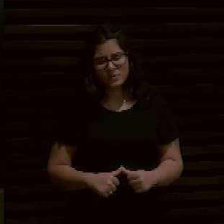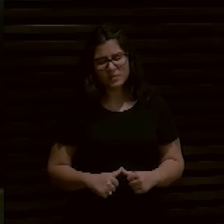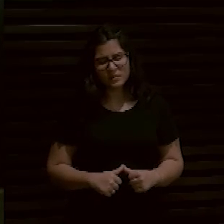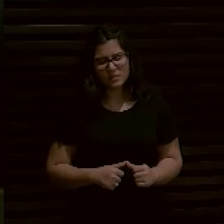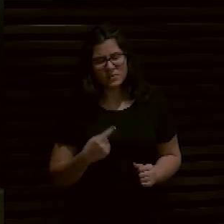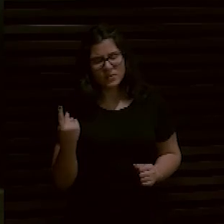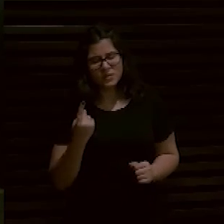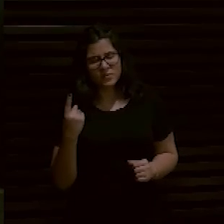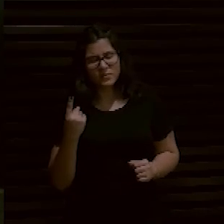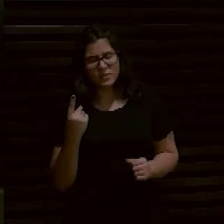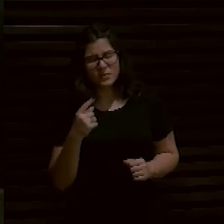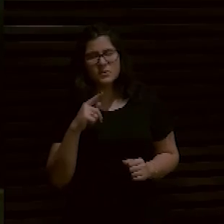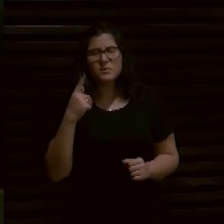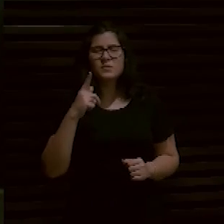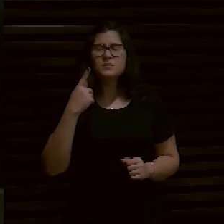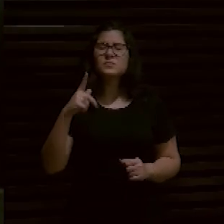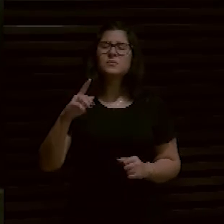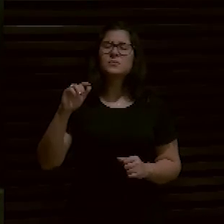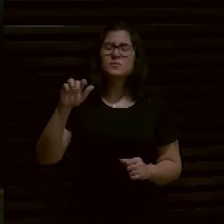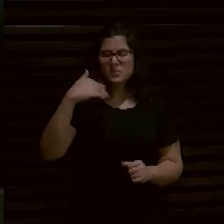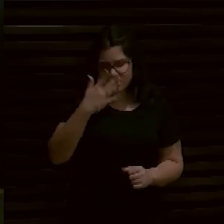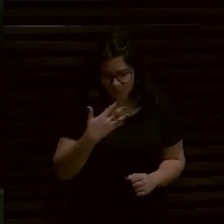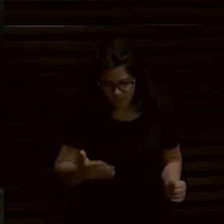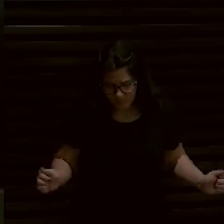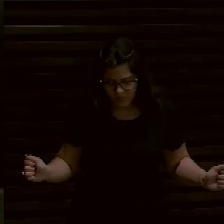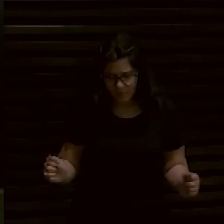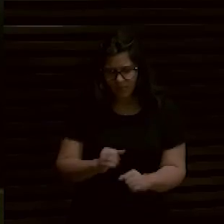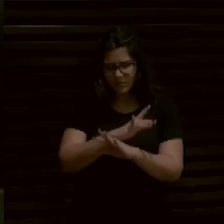exclusivamente para a sua honra e glória do